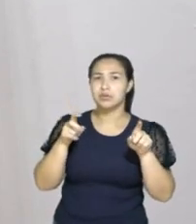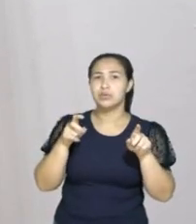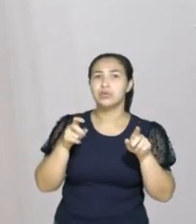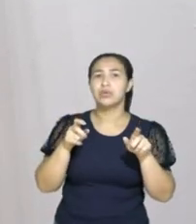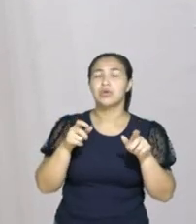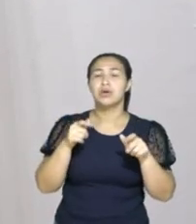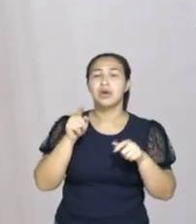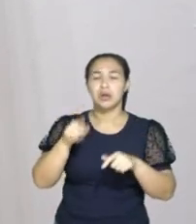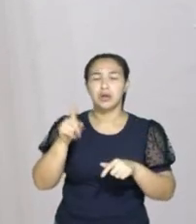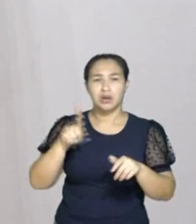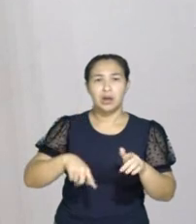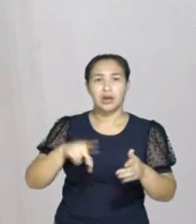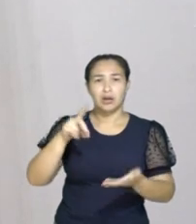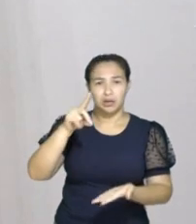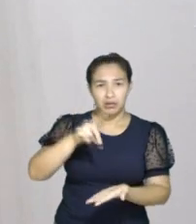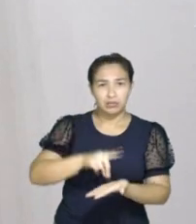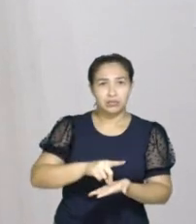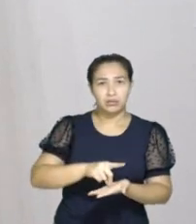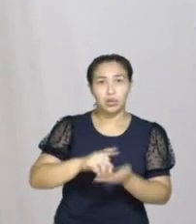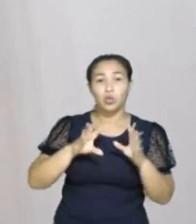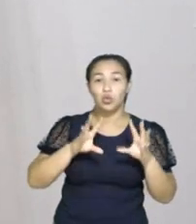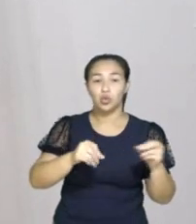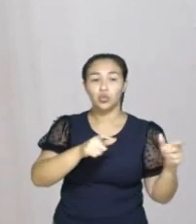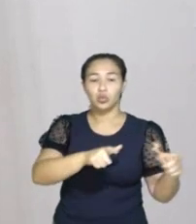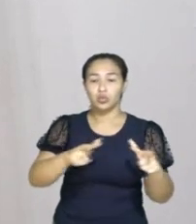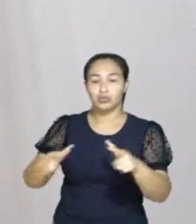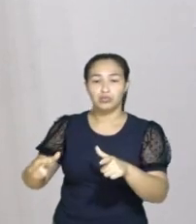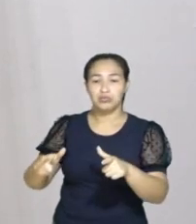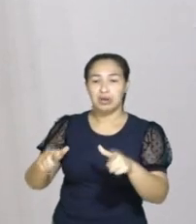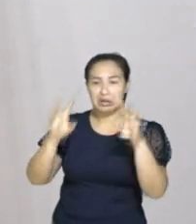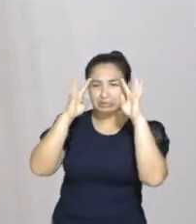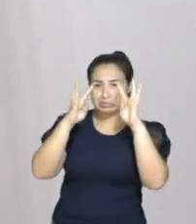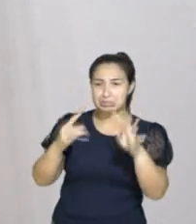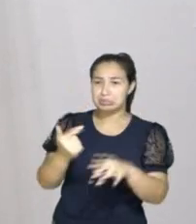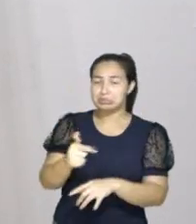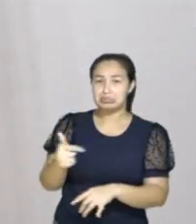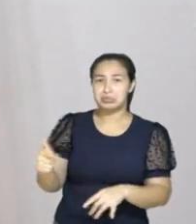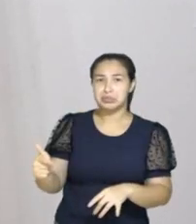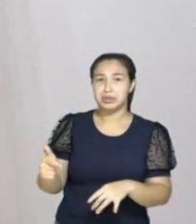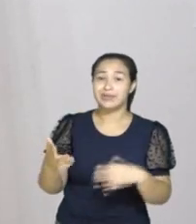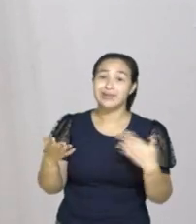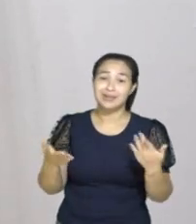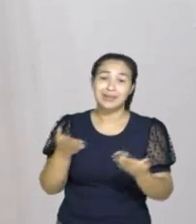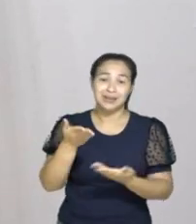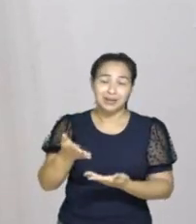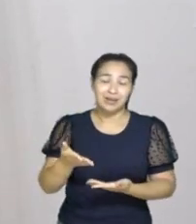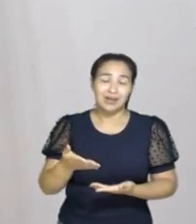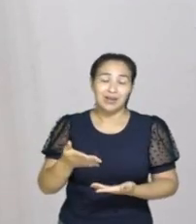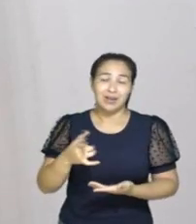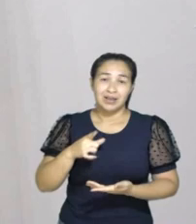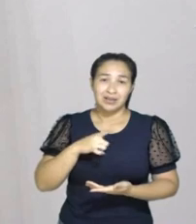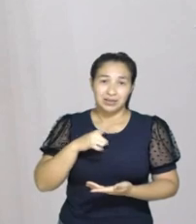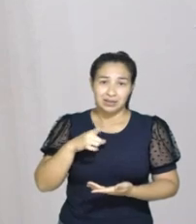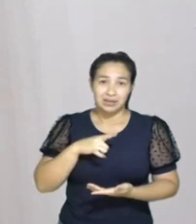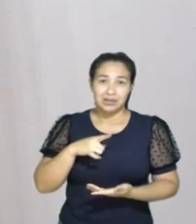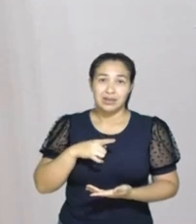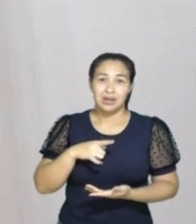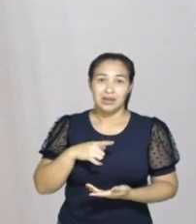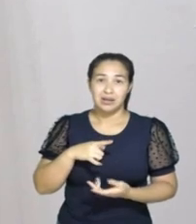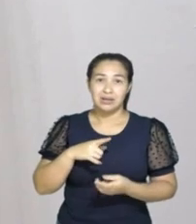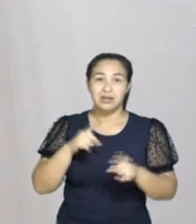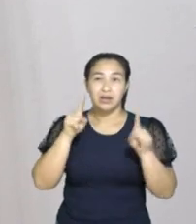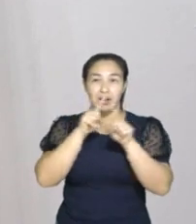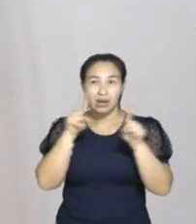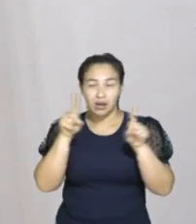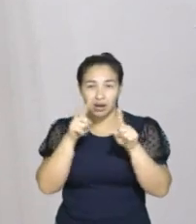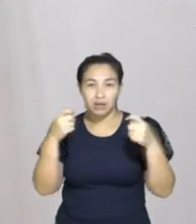todas os outros espaços escuta não houve a Ampla escuta e as alterações que a população estava reivindicando a